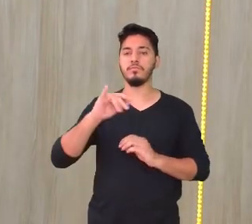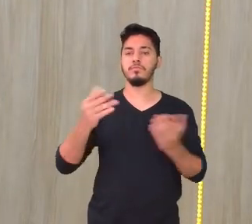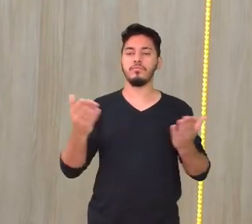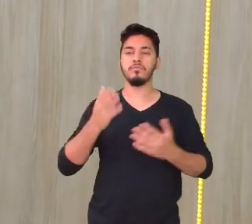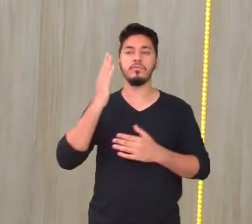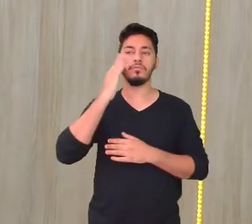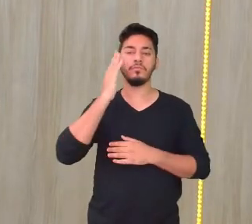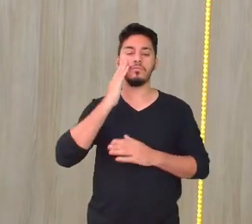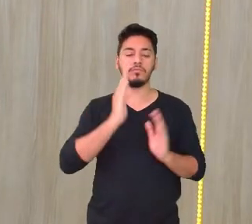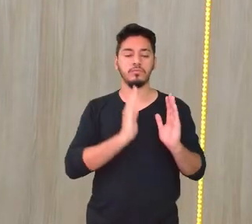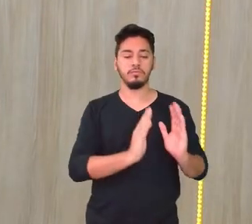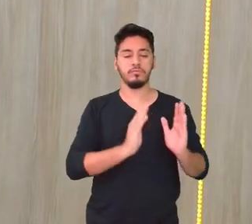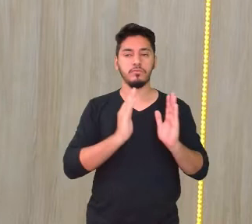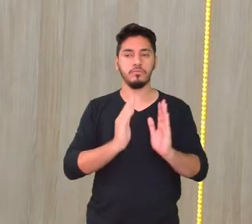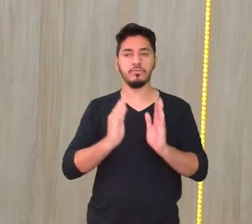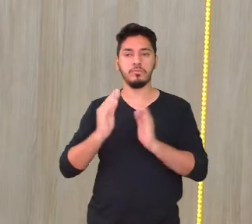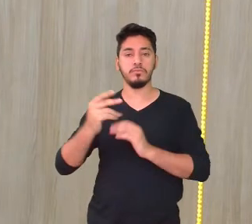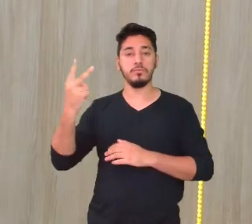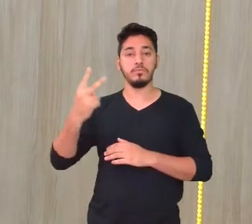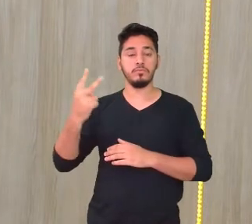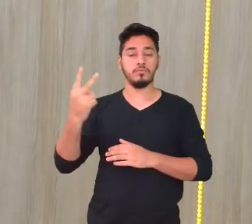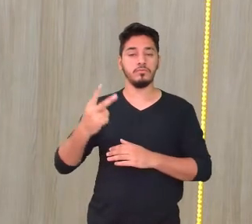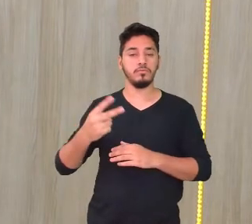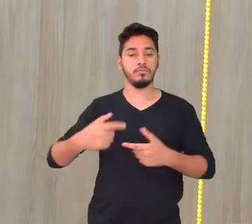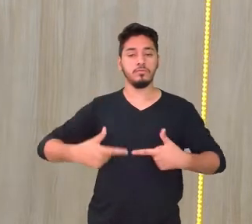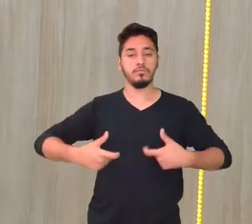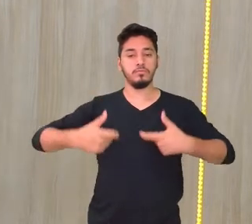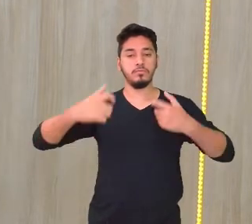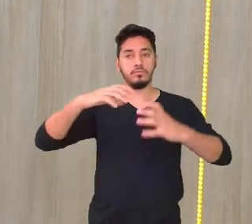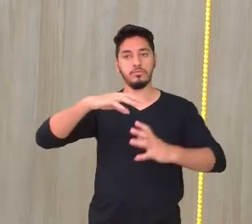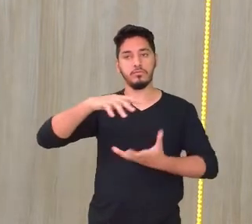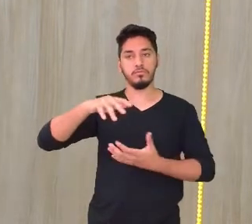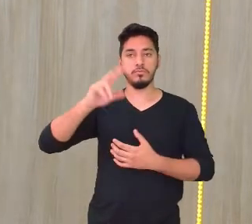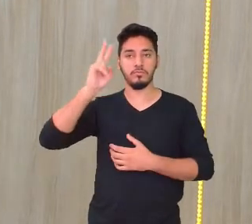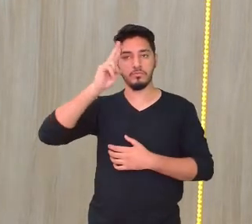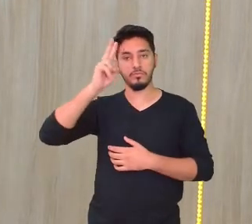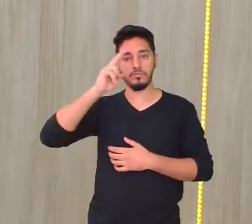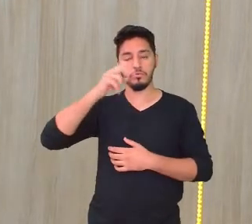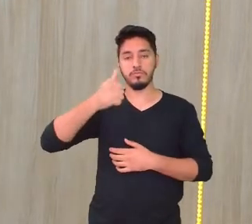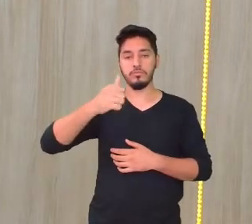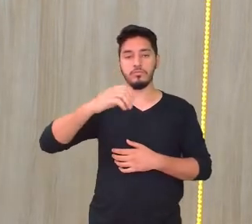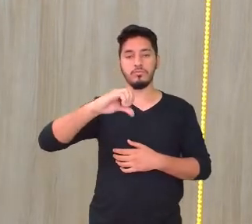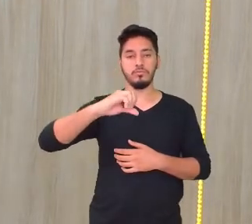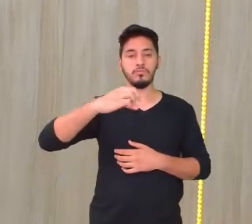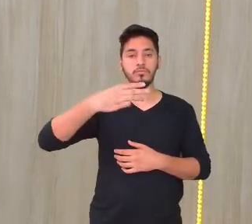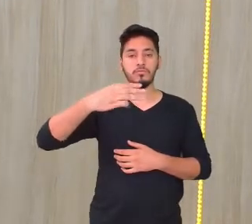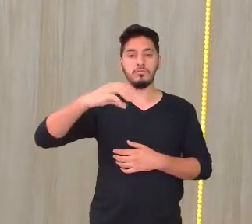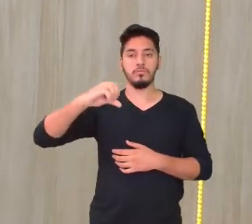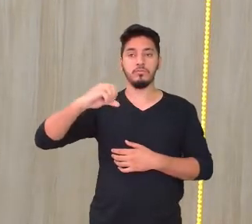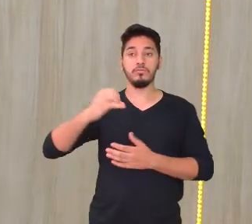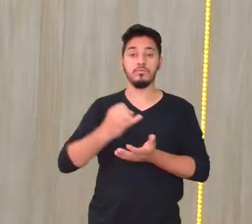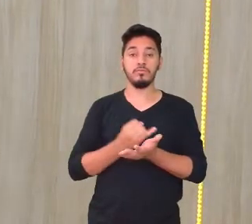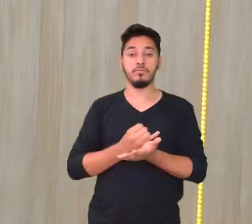agora as fases, né, dessa Segunda Guerra Mundial. Lembrar que em 1939, data onde inicia, né, a